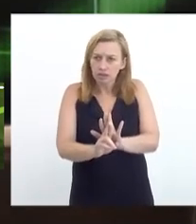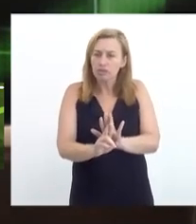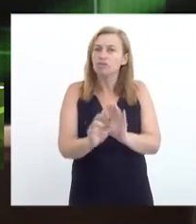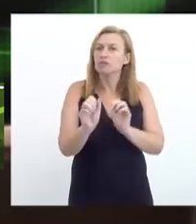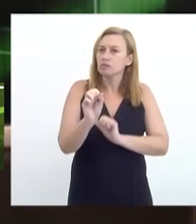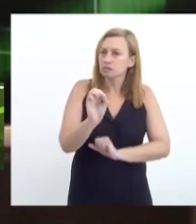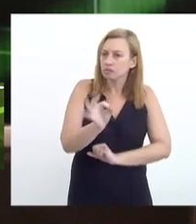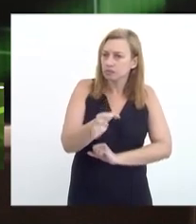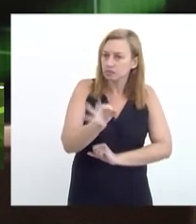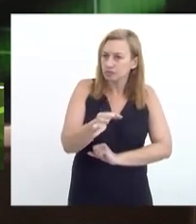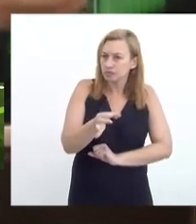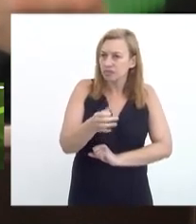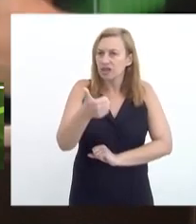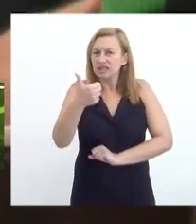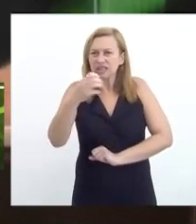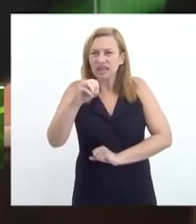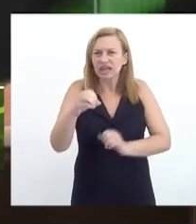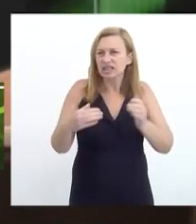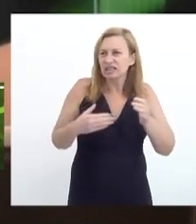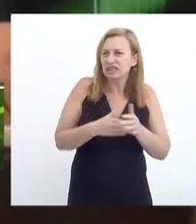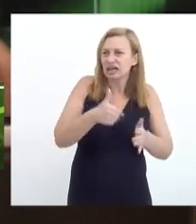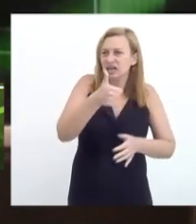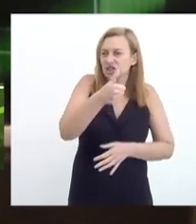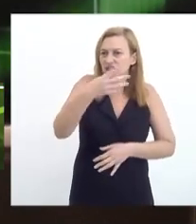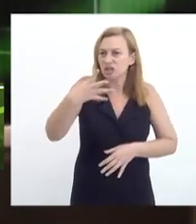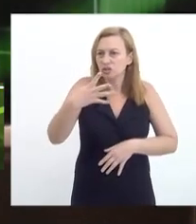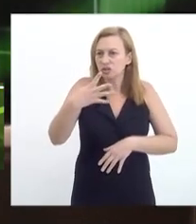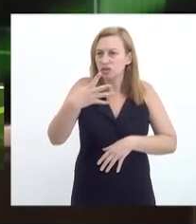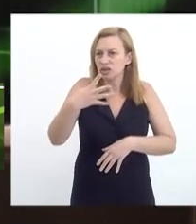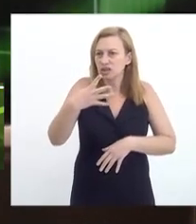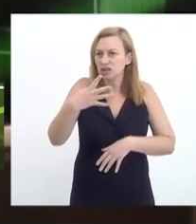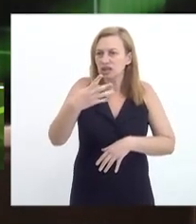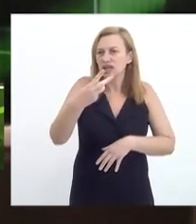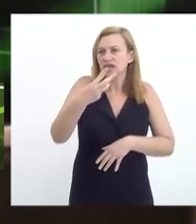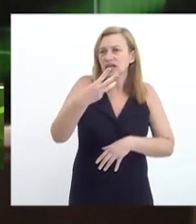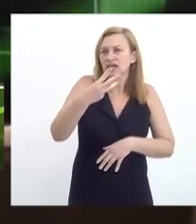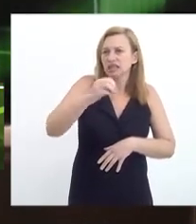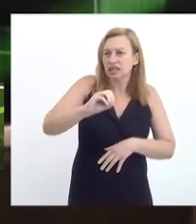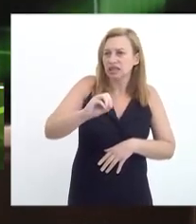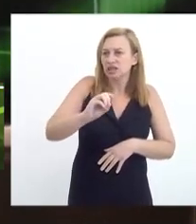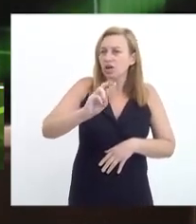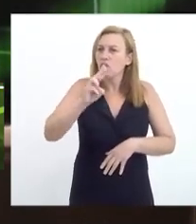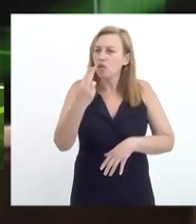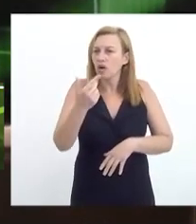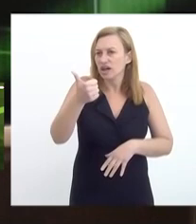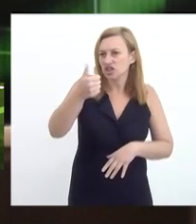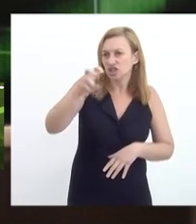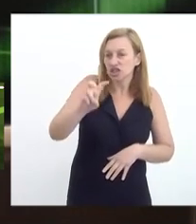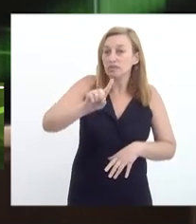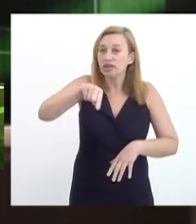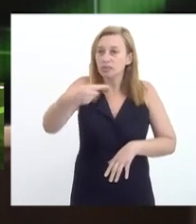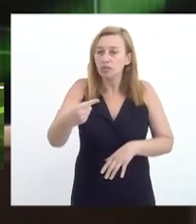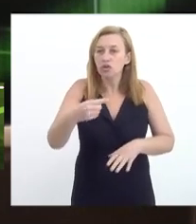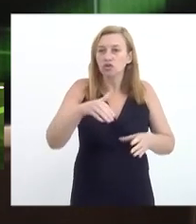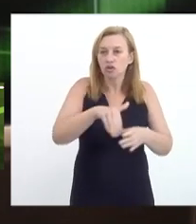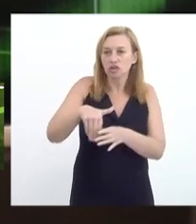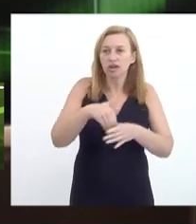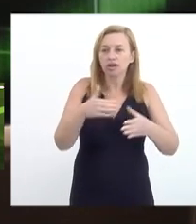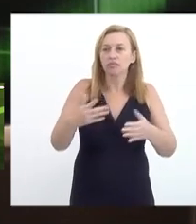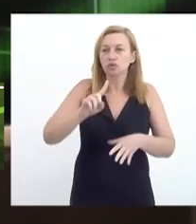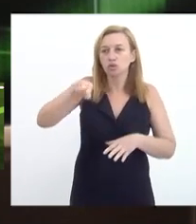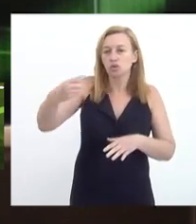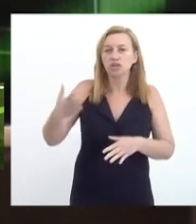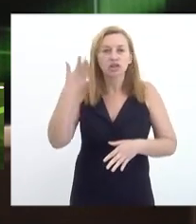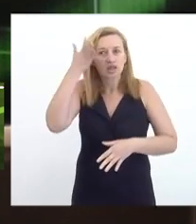Possivelmente De 10 até as 14, 30 Ou as 15 Para depois nós votarmos Todas as mensagens Inclusive